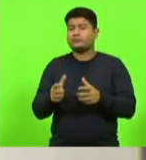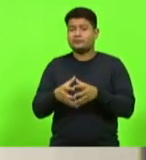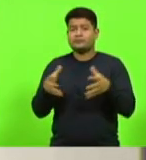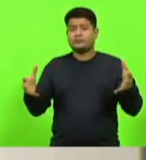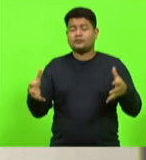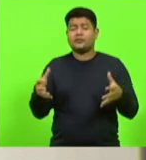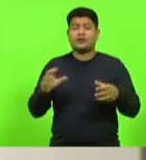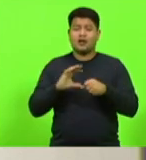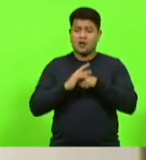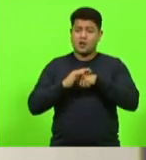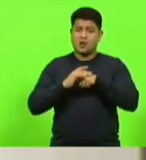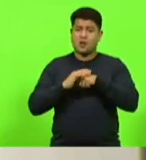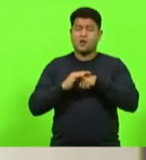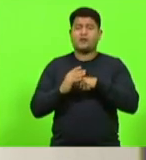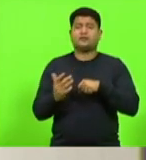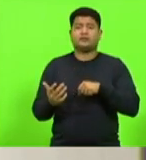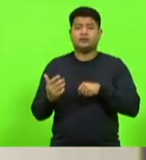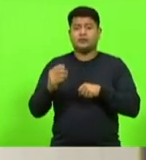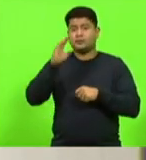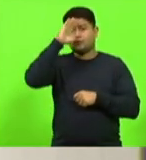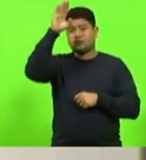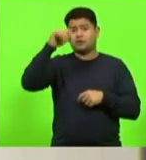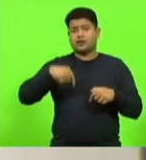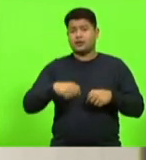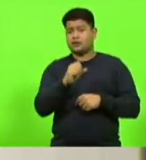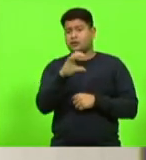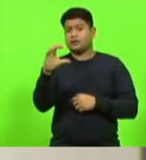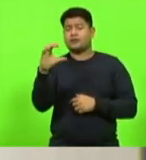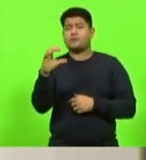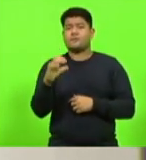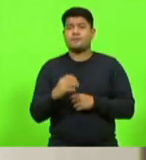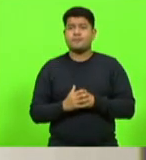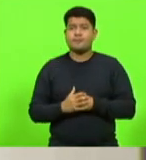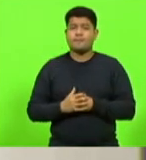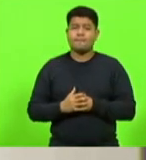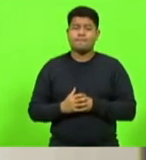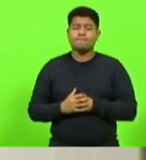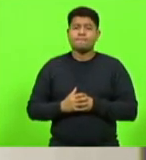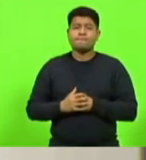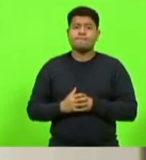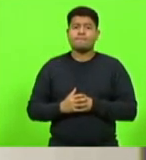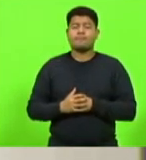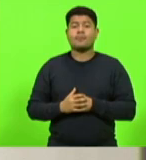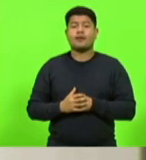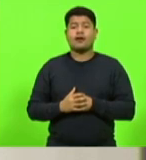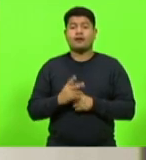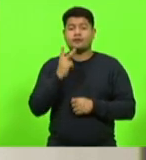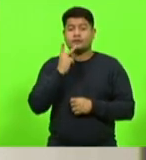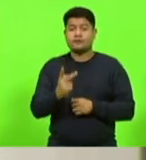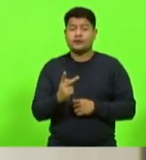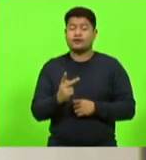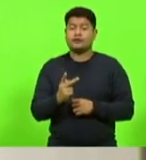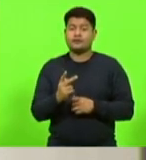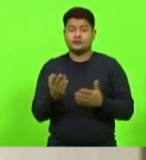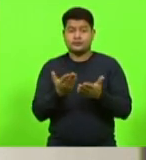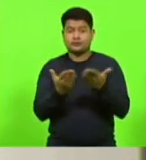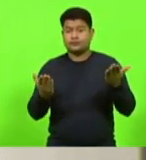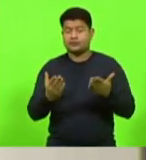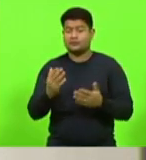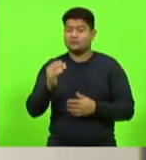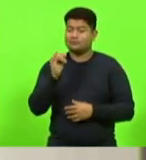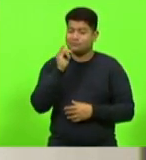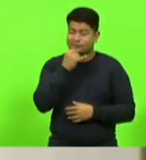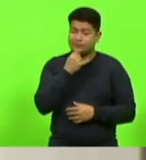mundo, e principalmente aqui em Santa Catarina. E dizer a vocês que, infelizmente, continua. Não